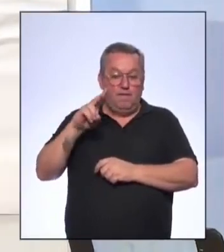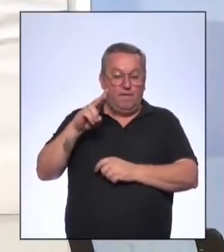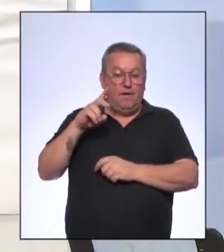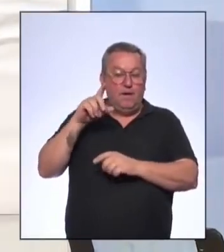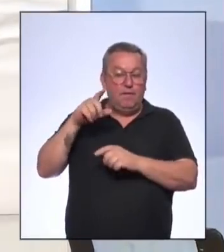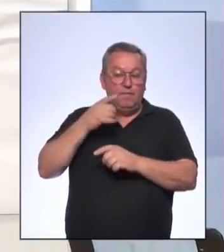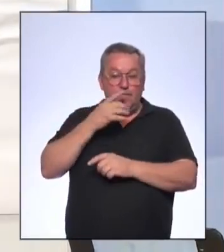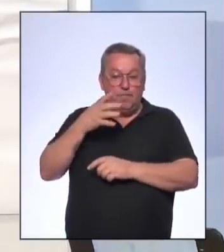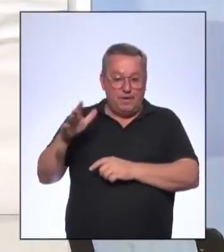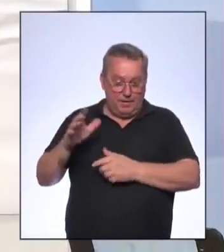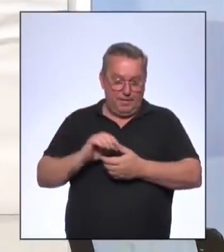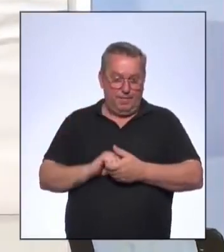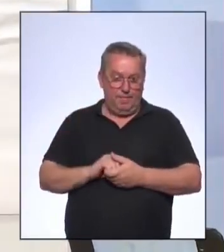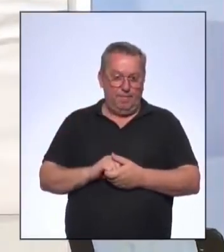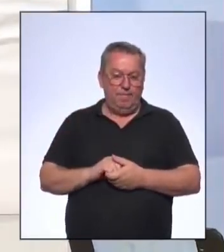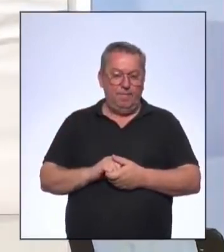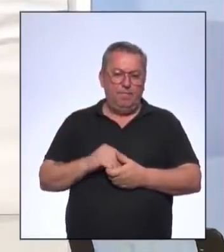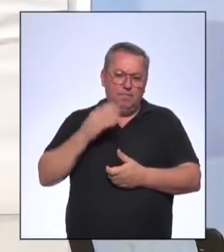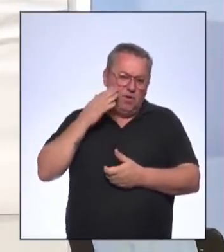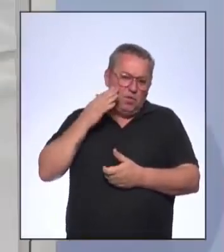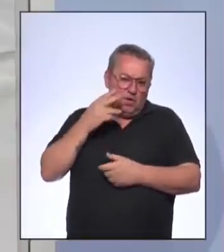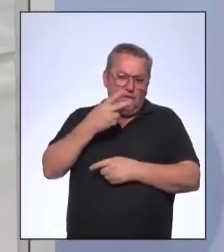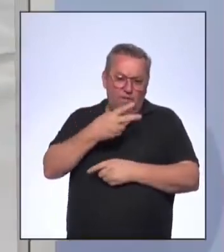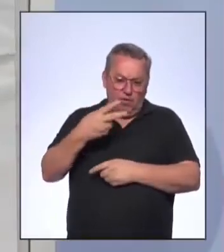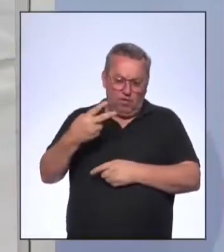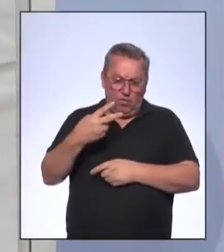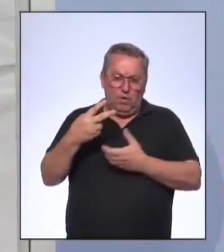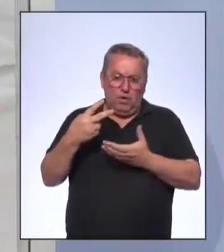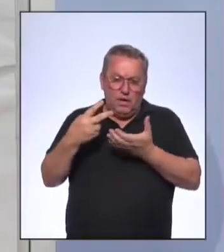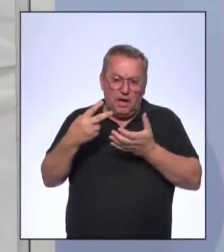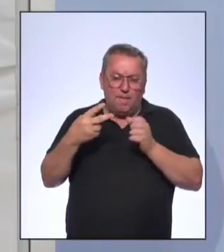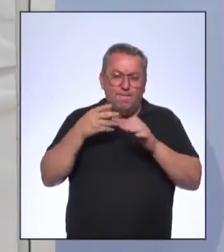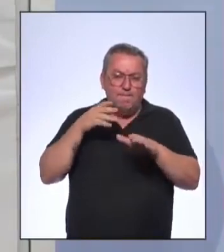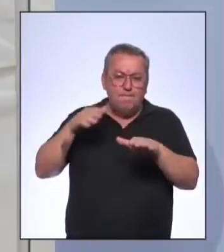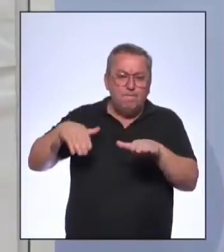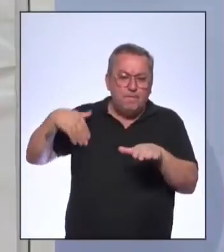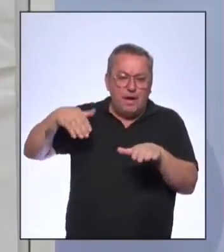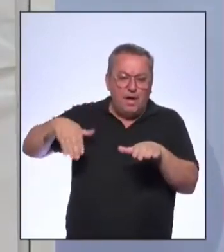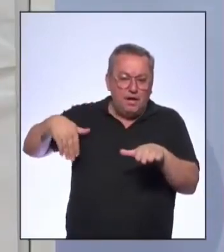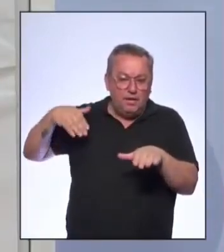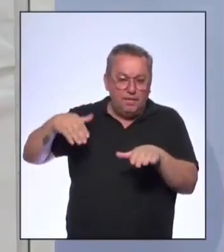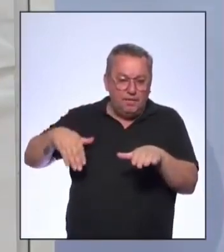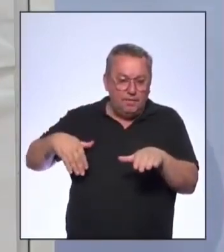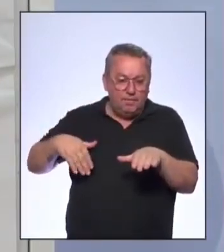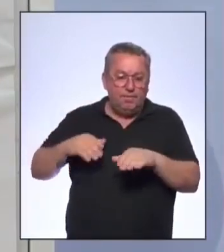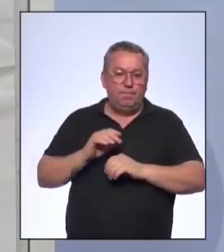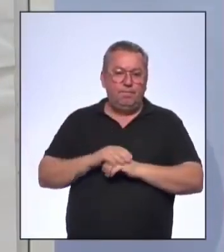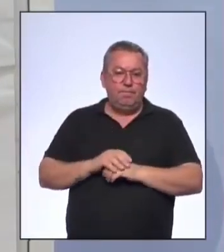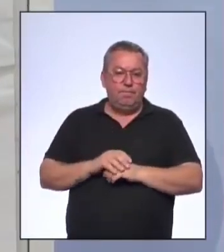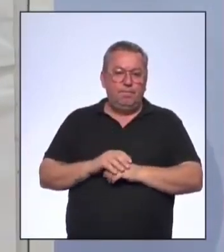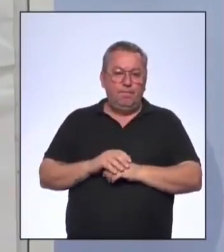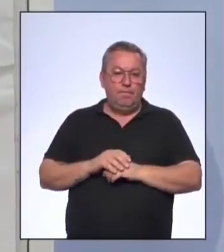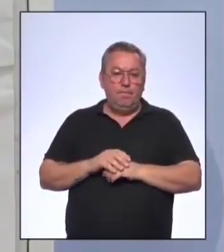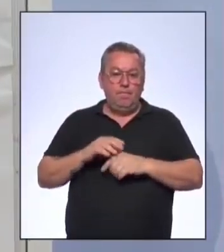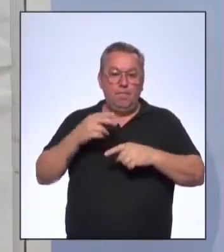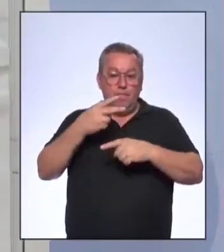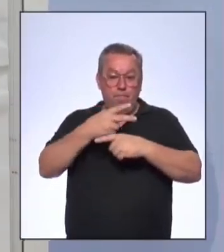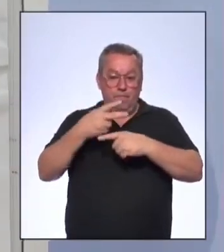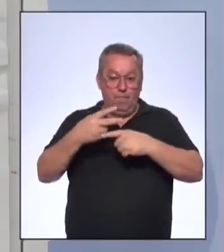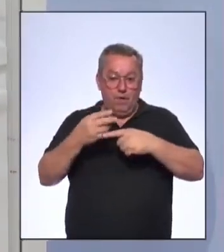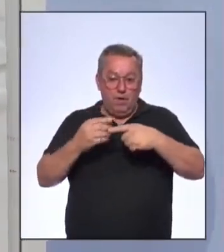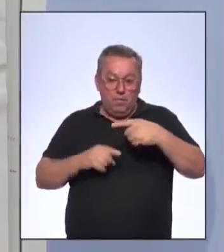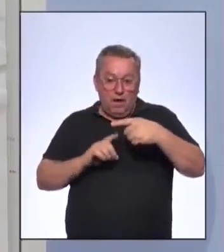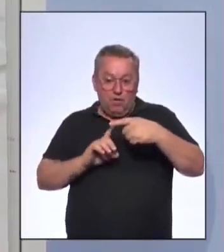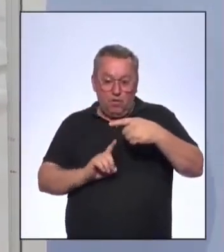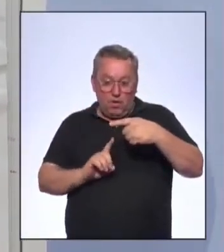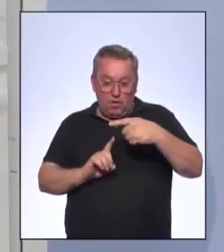eu já sei que é 22. Então, é uma razão, né, que você vai colocar. A parte do